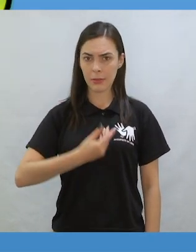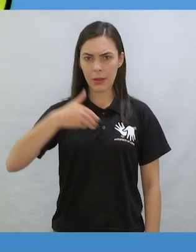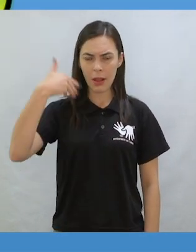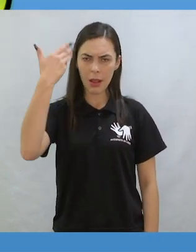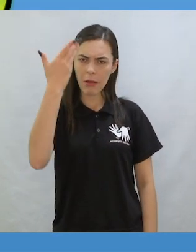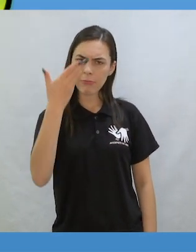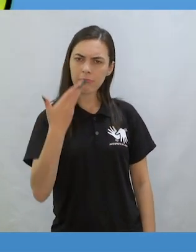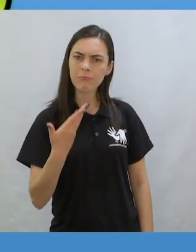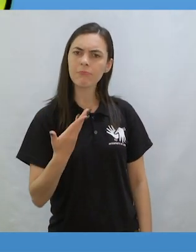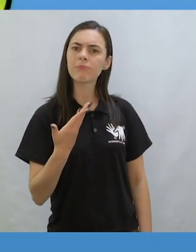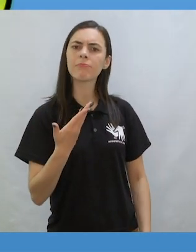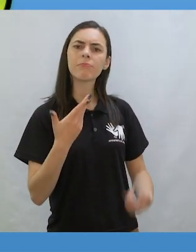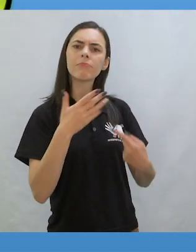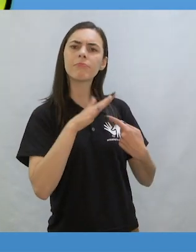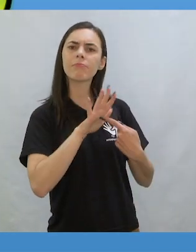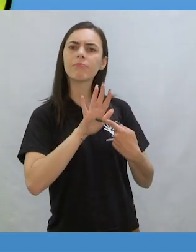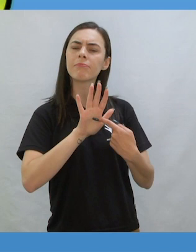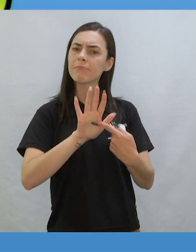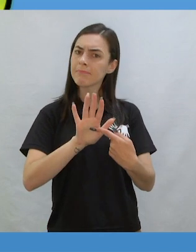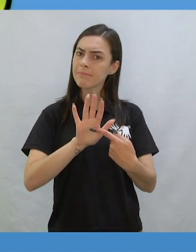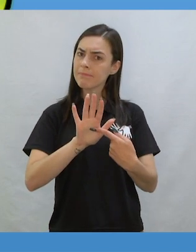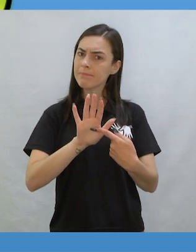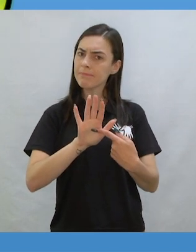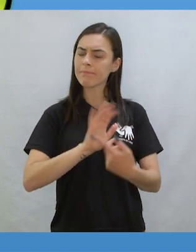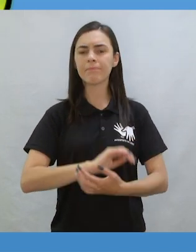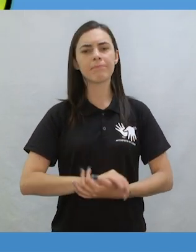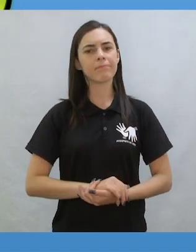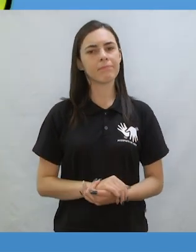a honra de apresentar...